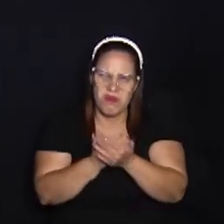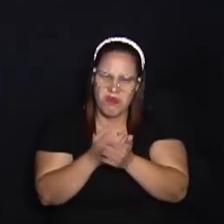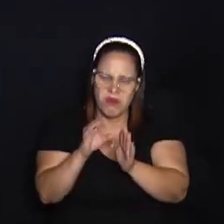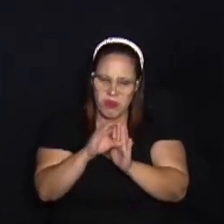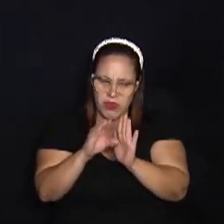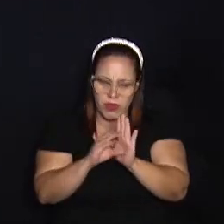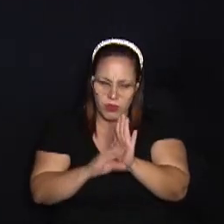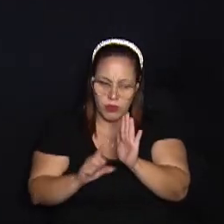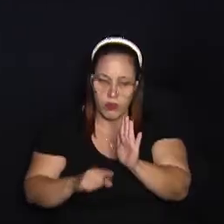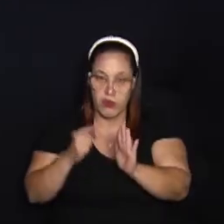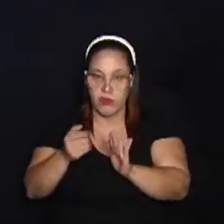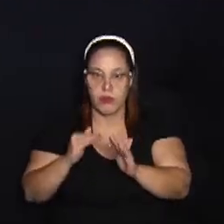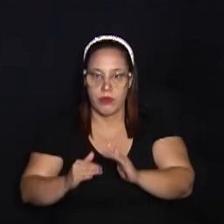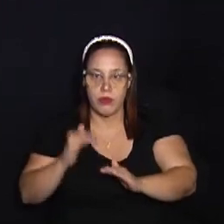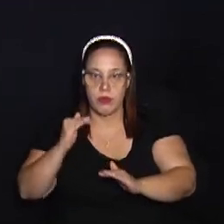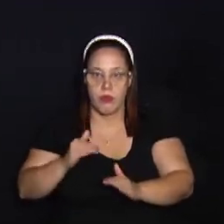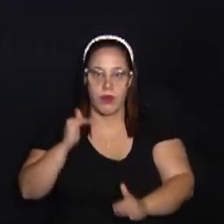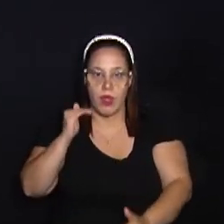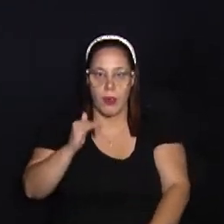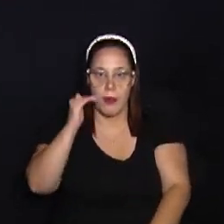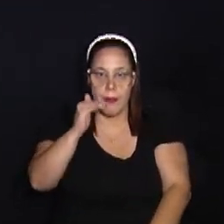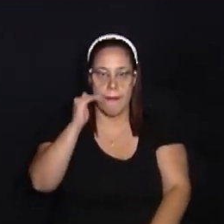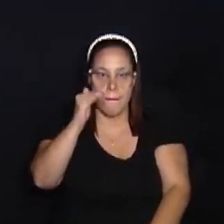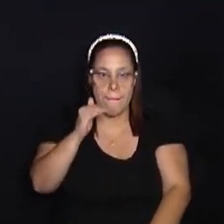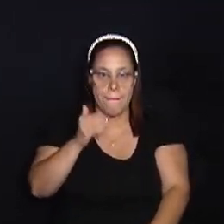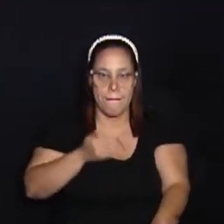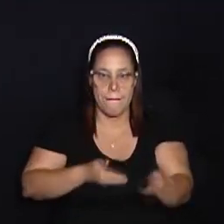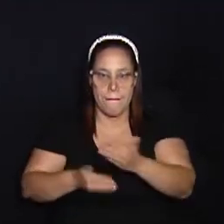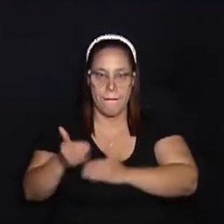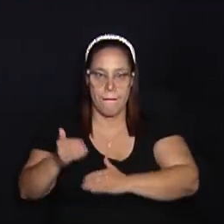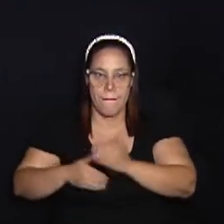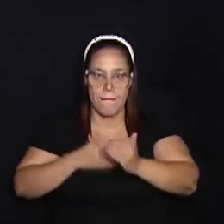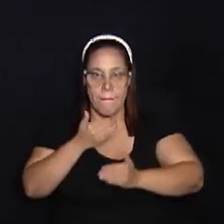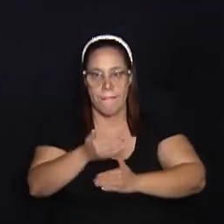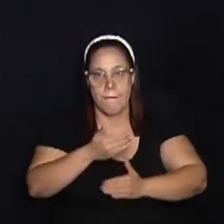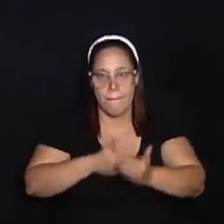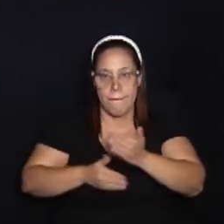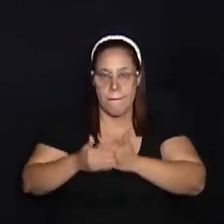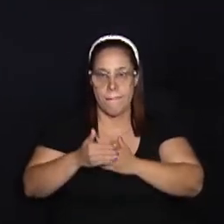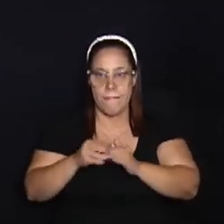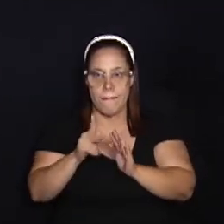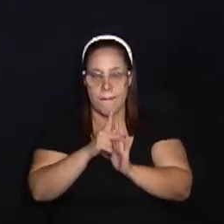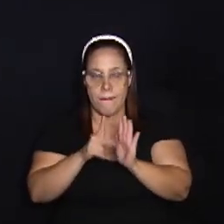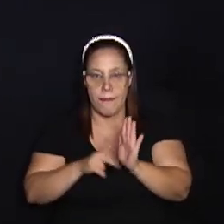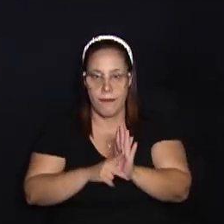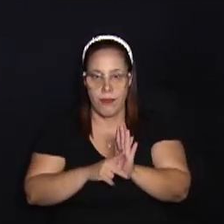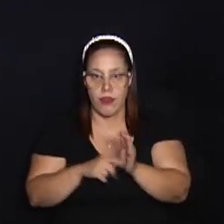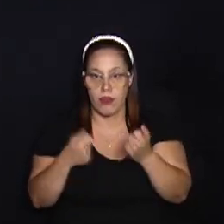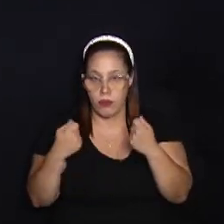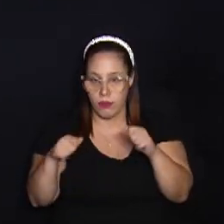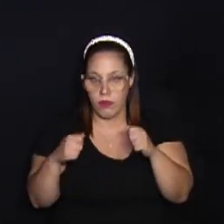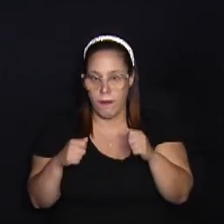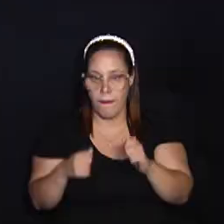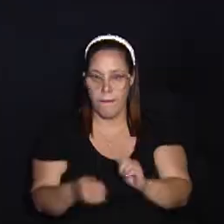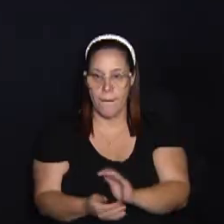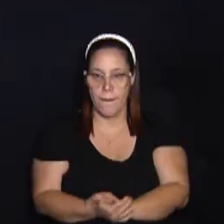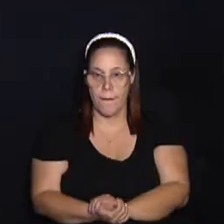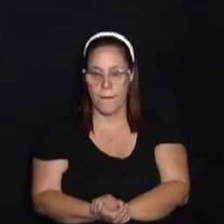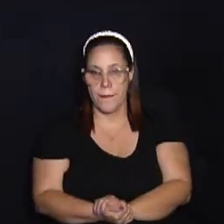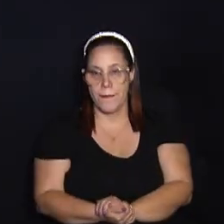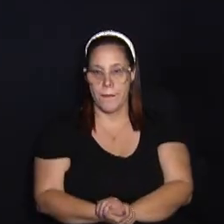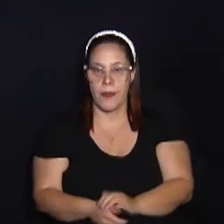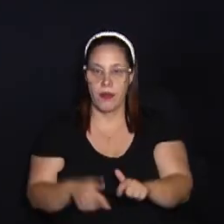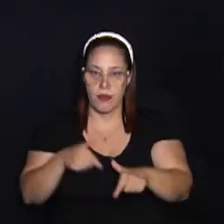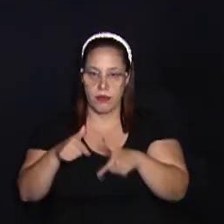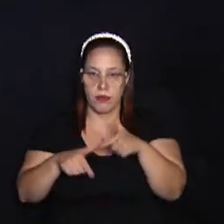conceitos. E depois a gente vai avançando a troca do que a gente chama de programa de necessidades. Então,